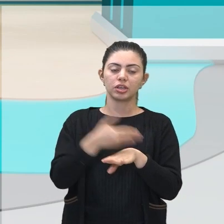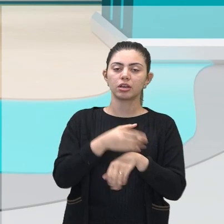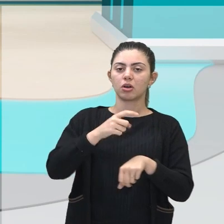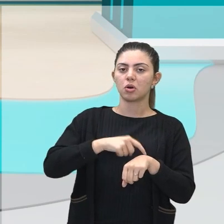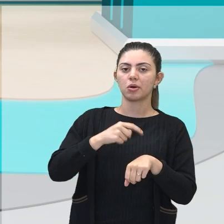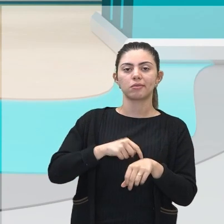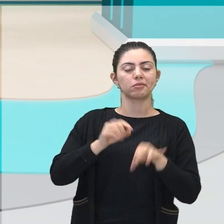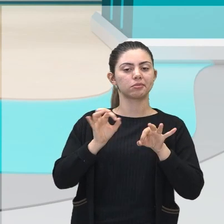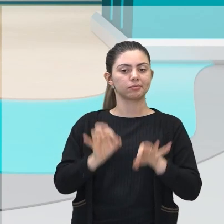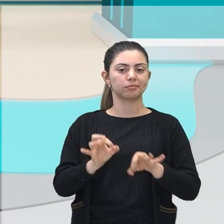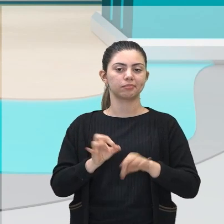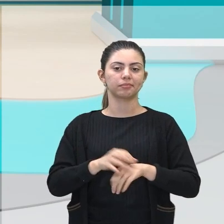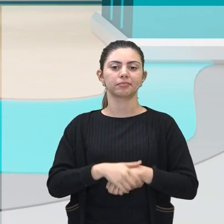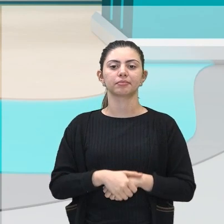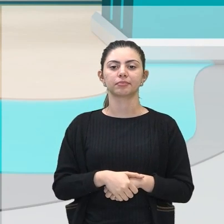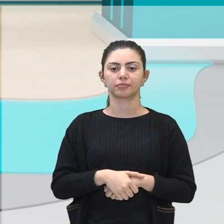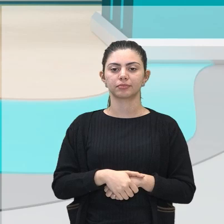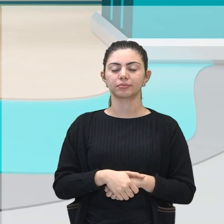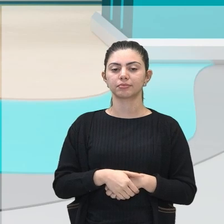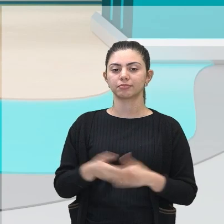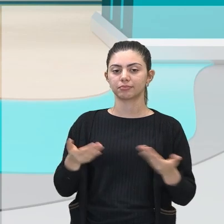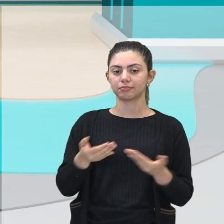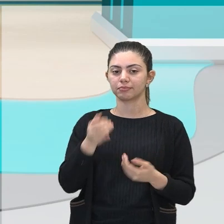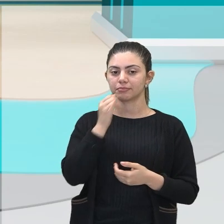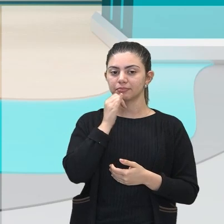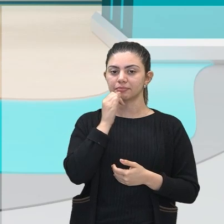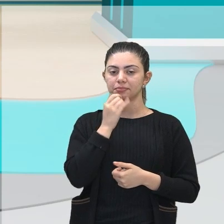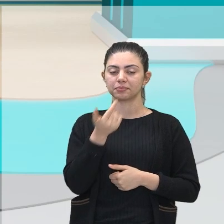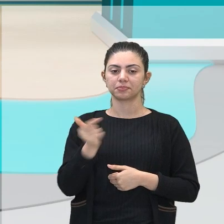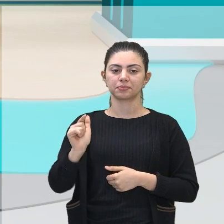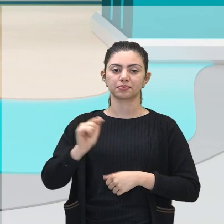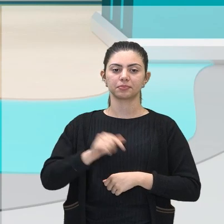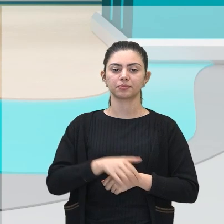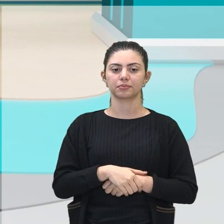tempo, ok? Vamos para o próximo exemplo.